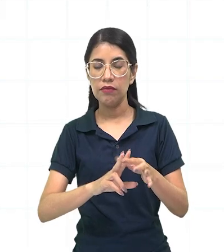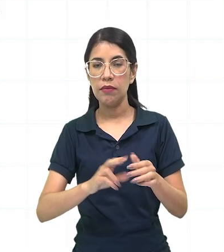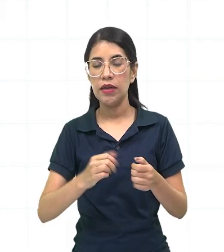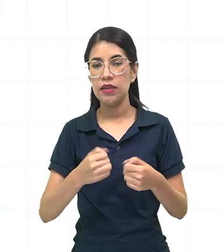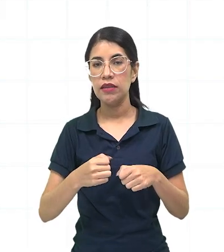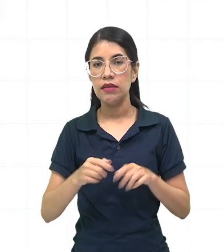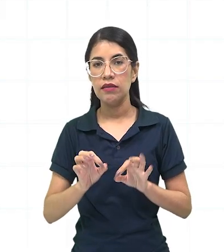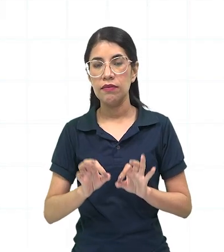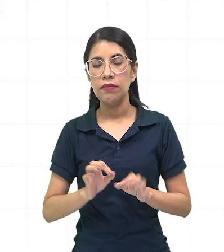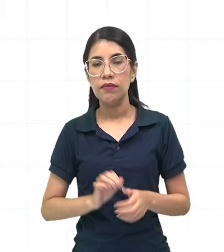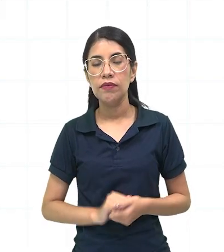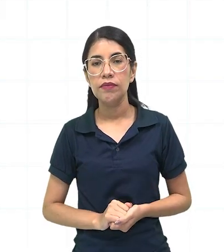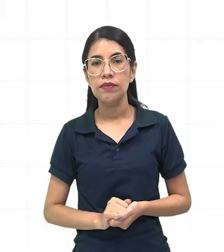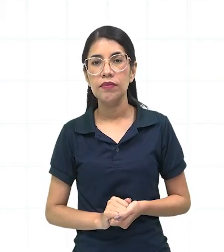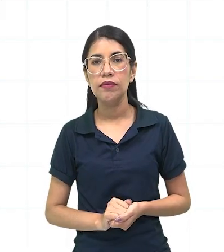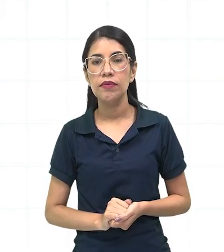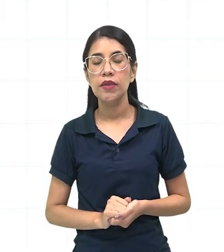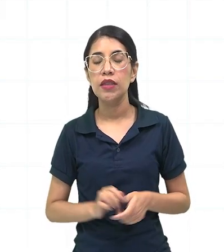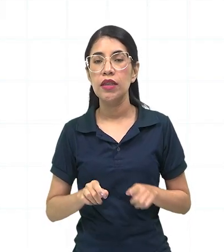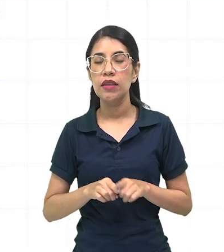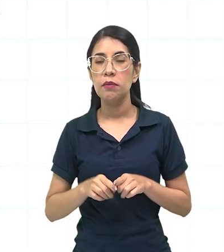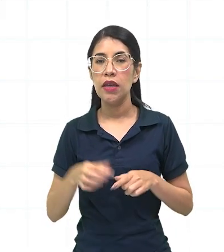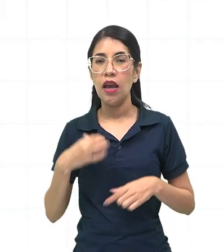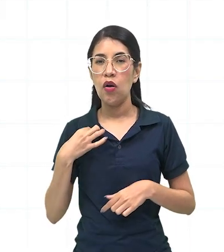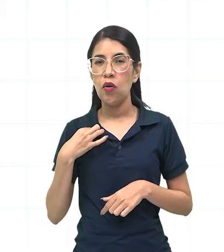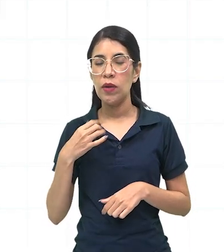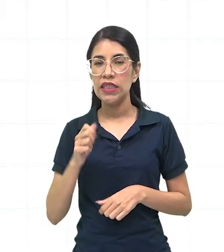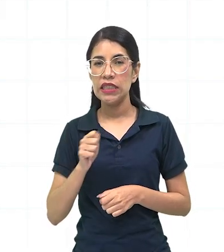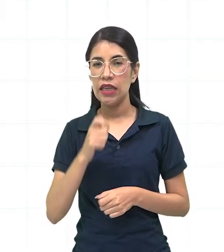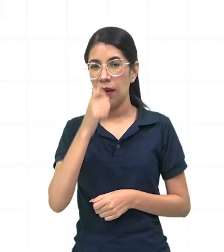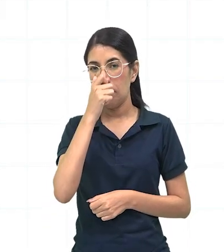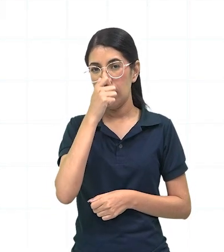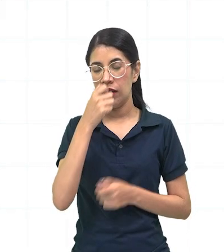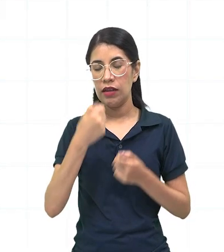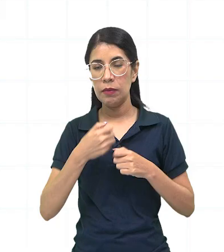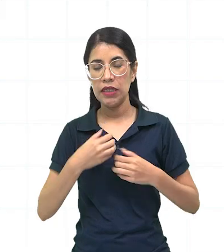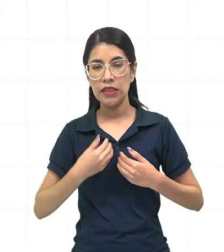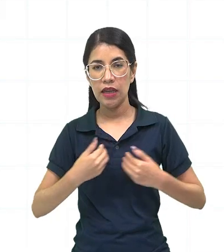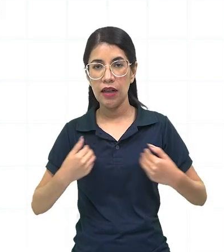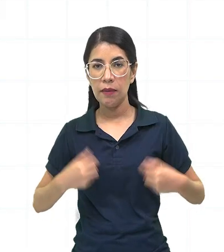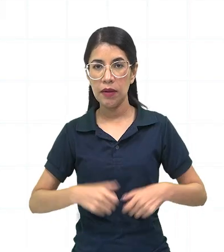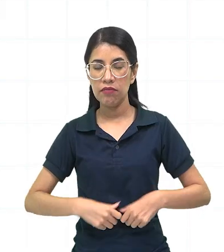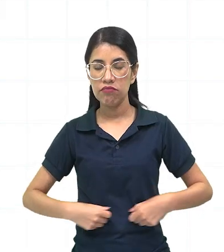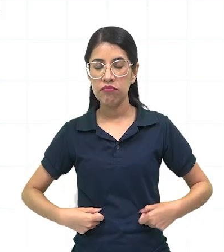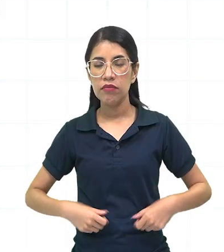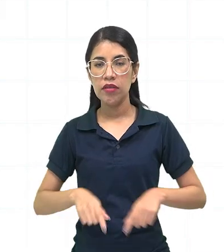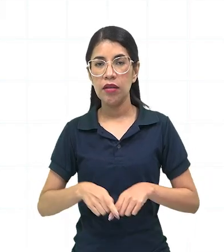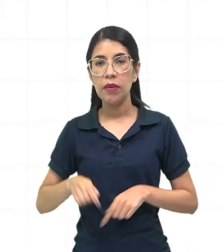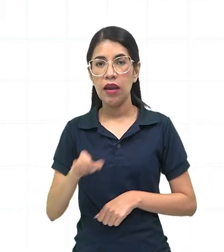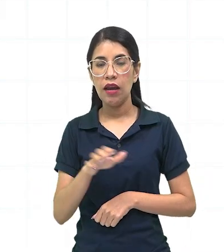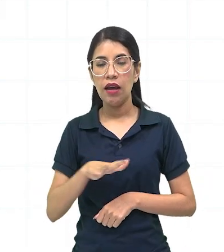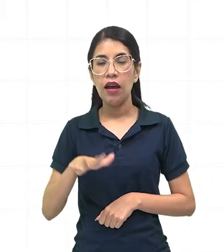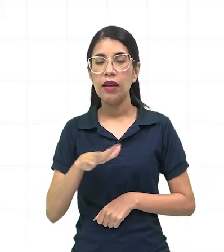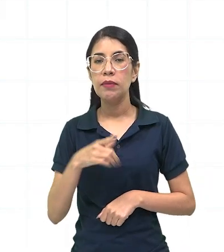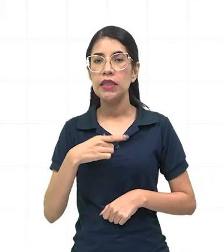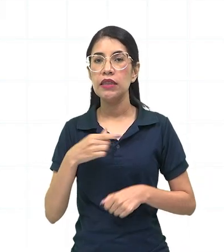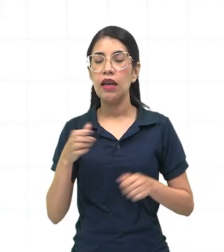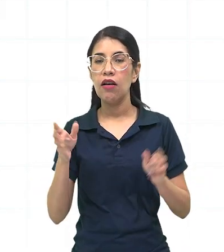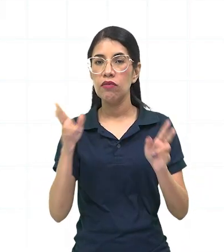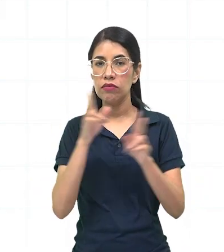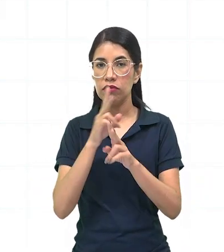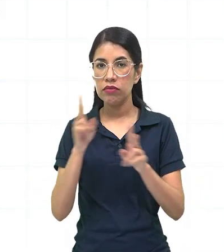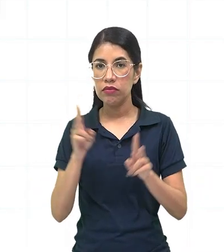restante do corpo. Afrouxar as roupas, manter o ambiente arejado.